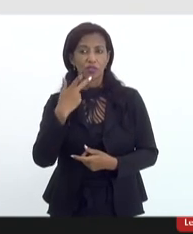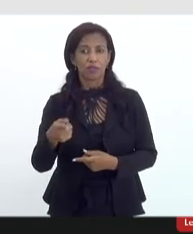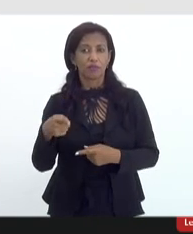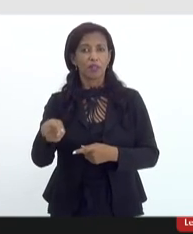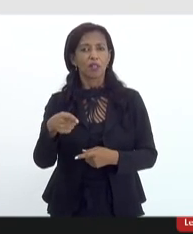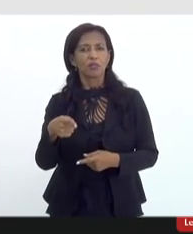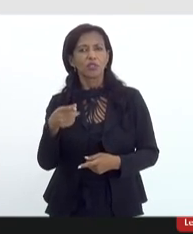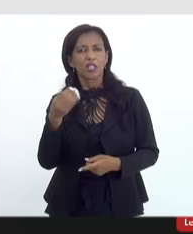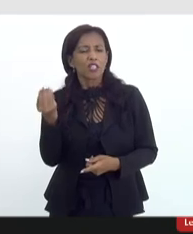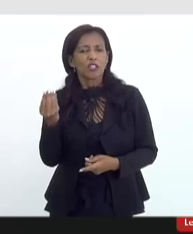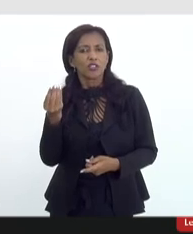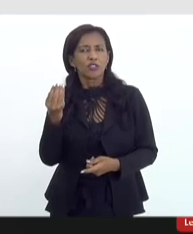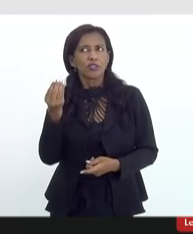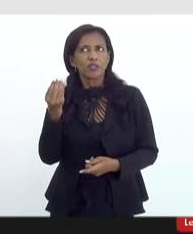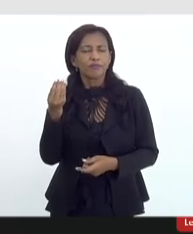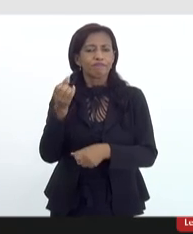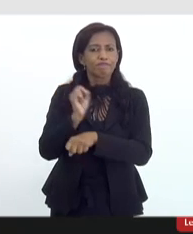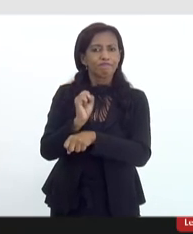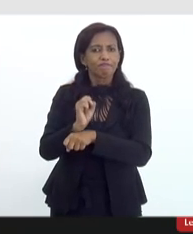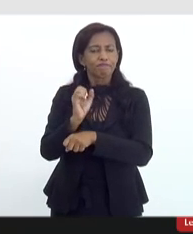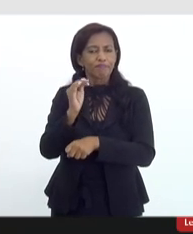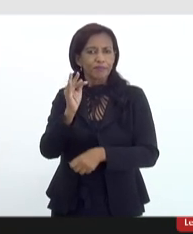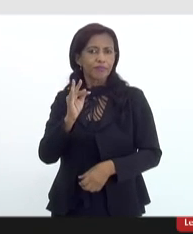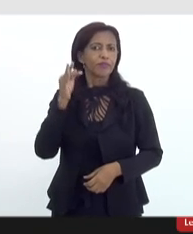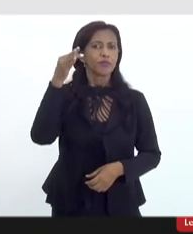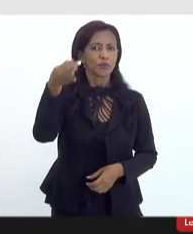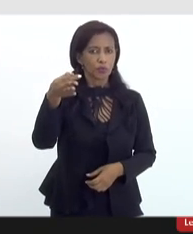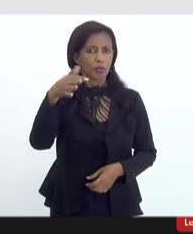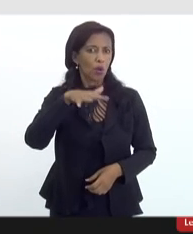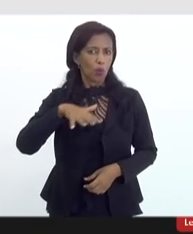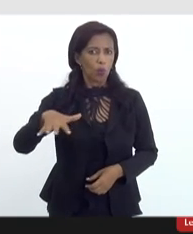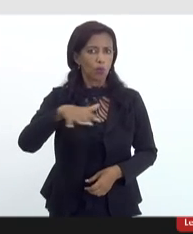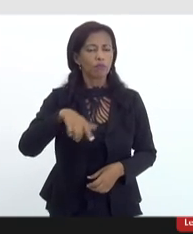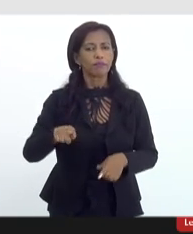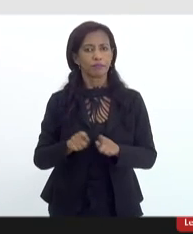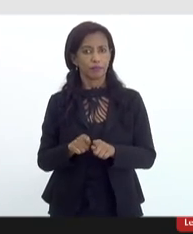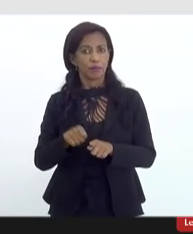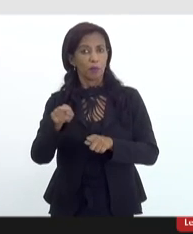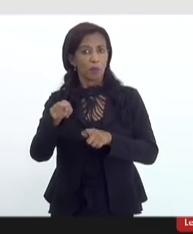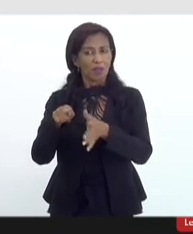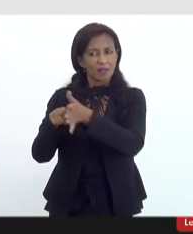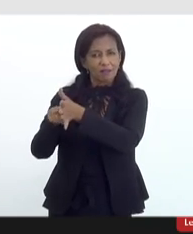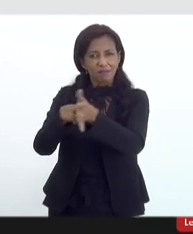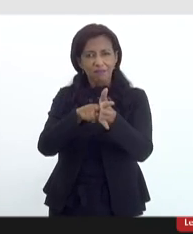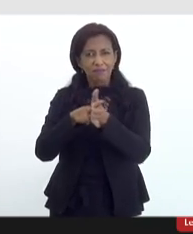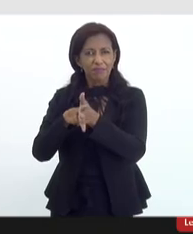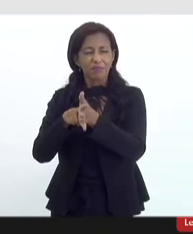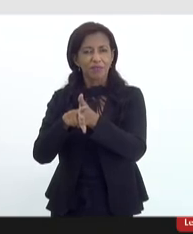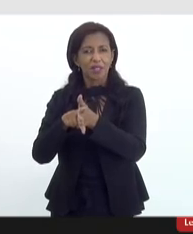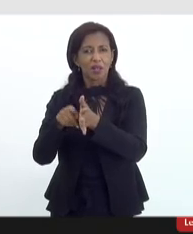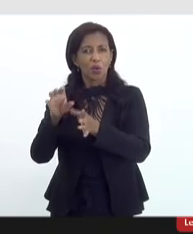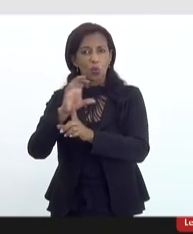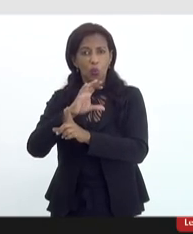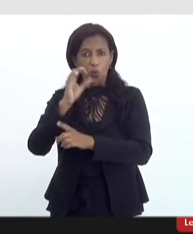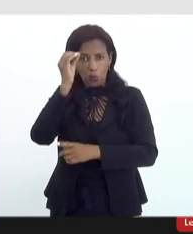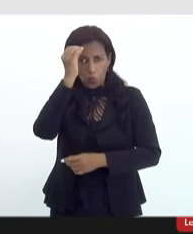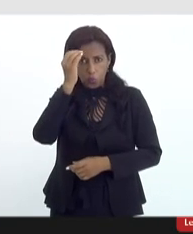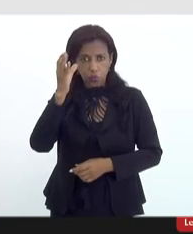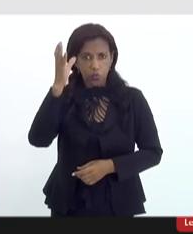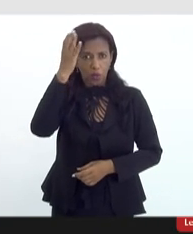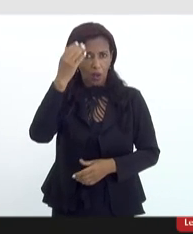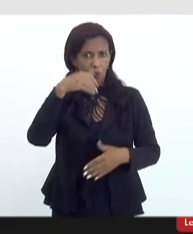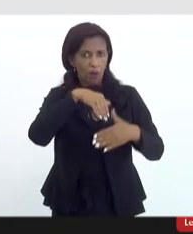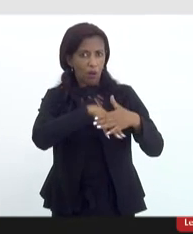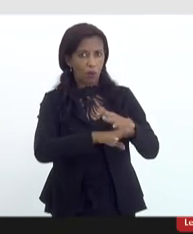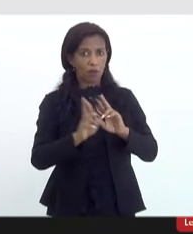de perspectivas colonializadas também, tá? Porque essa perspectiva aqui cultural é uma perspectiva que ela guarda